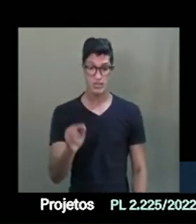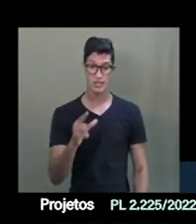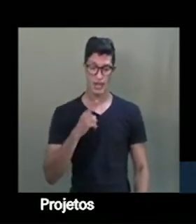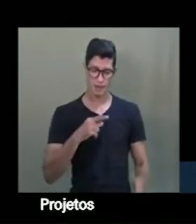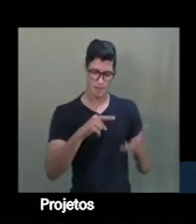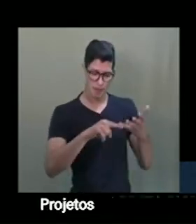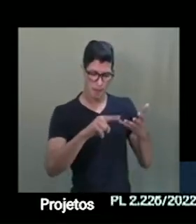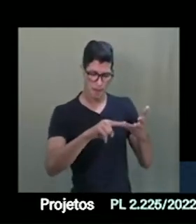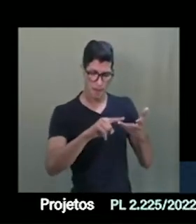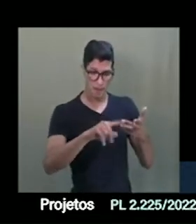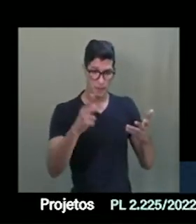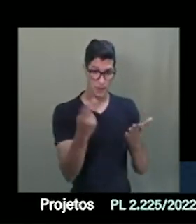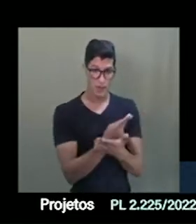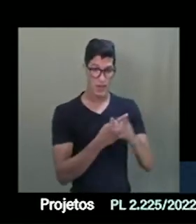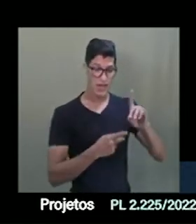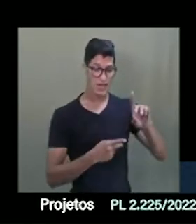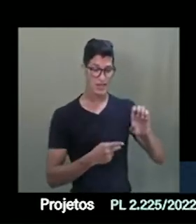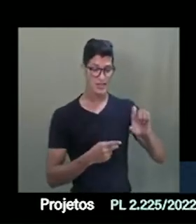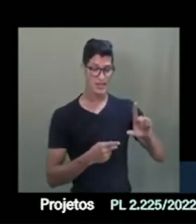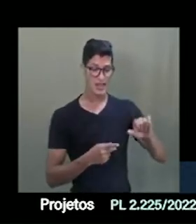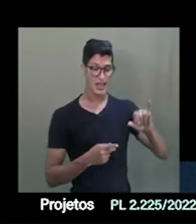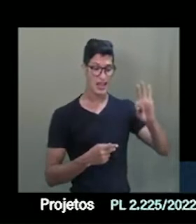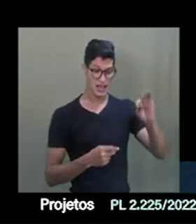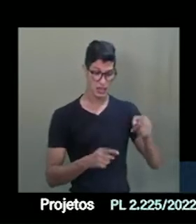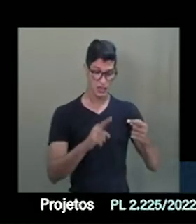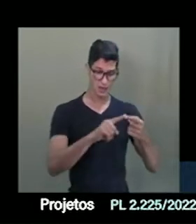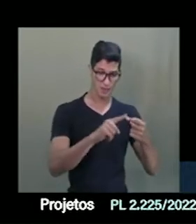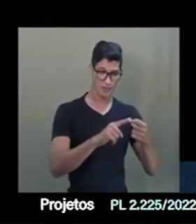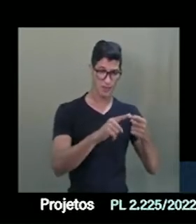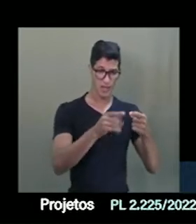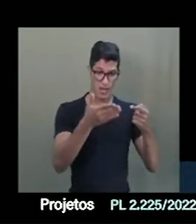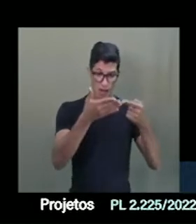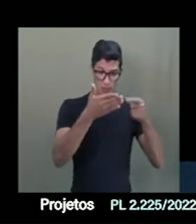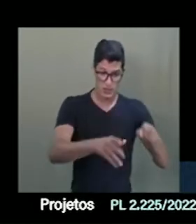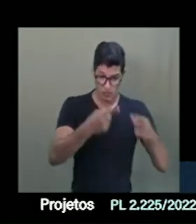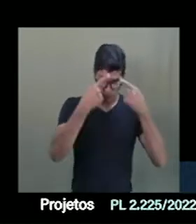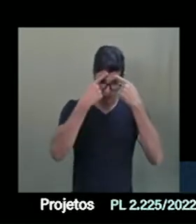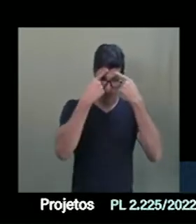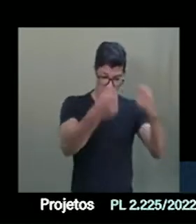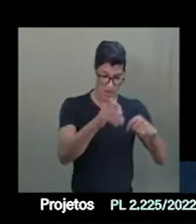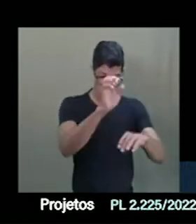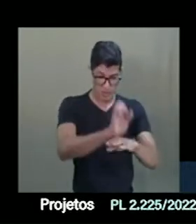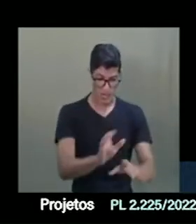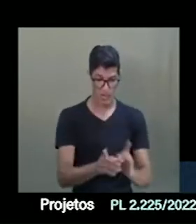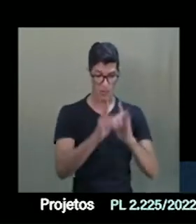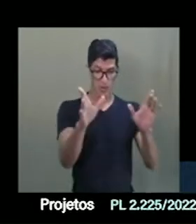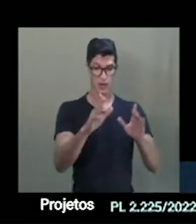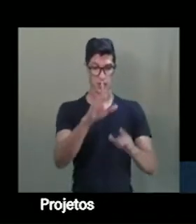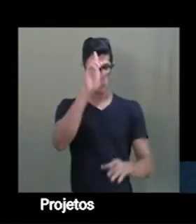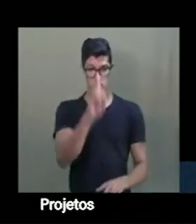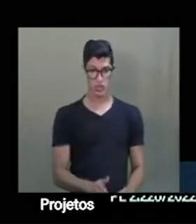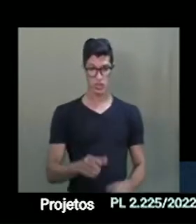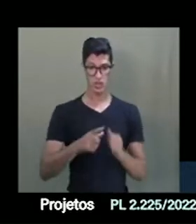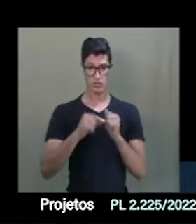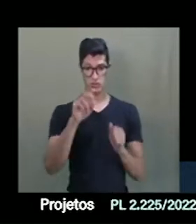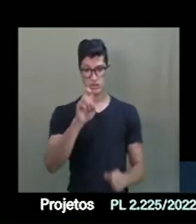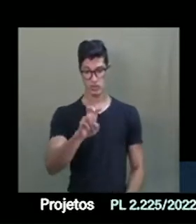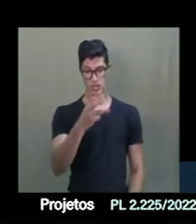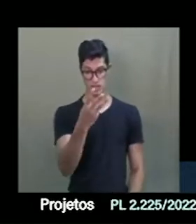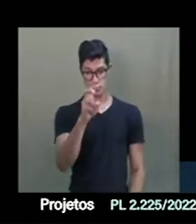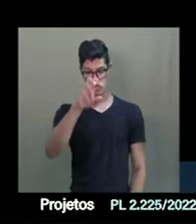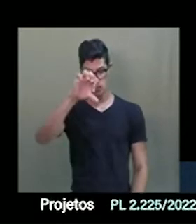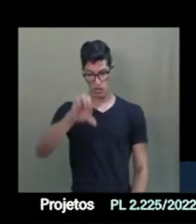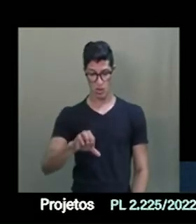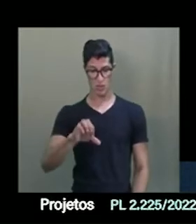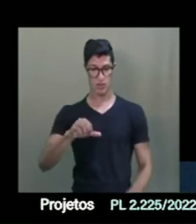indícios de ocorrência de delitos. A abolição violenta do Estado Democrático de Direito, artigo 359, inciso L do